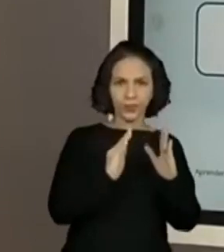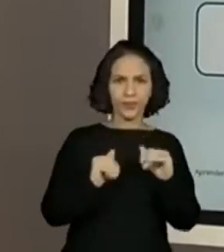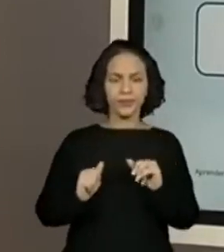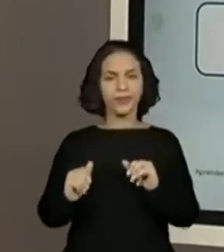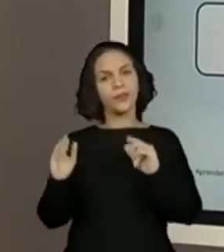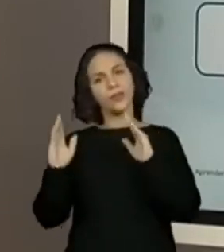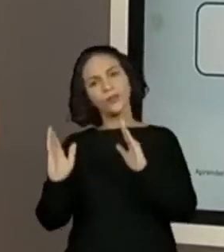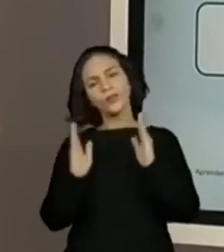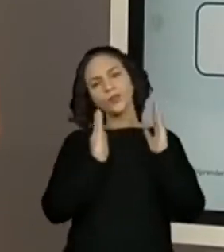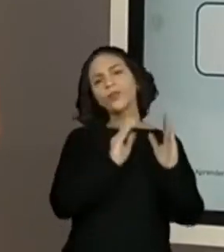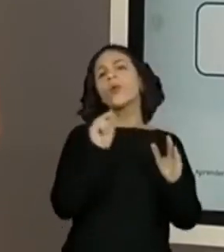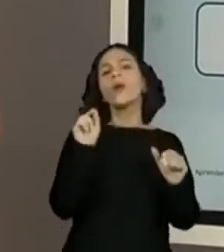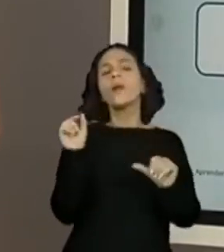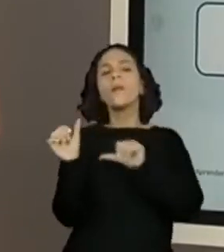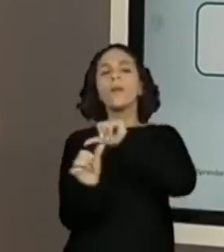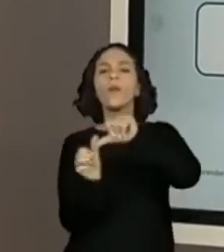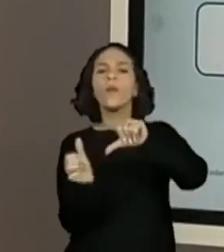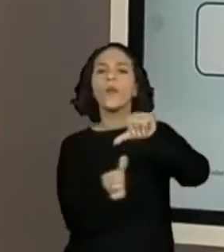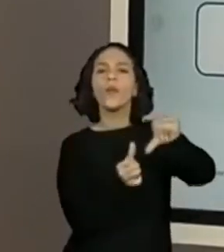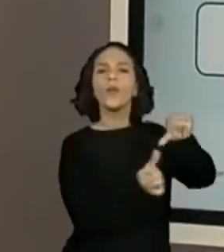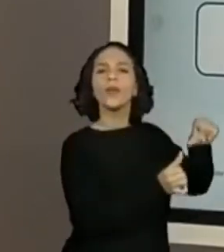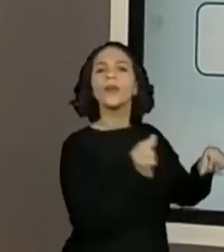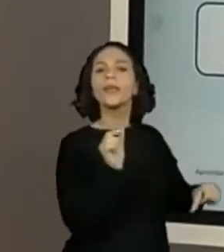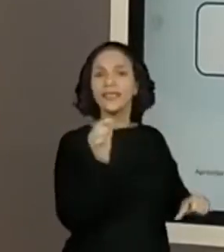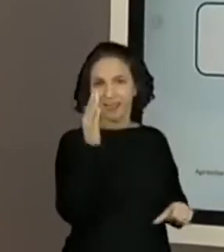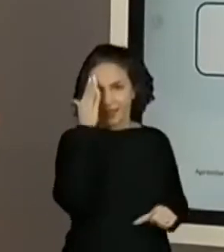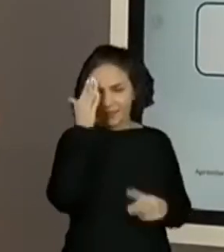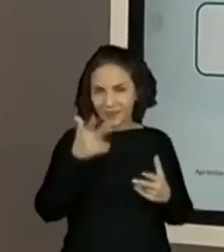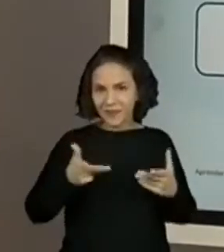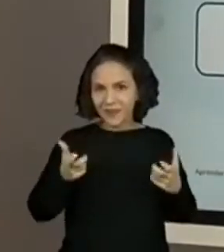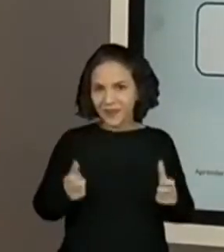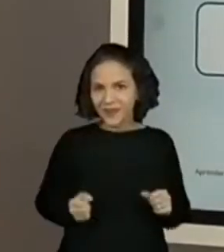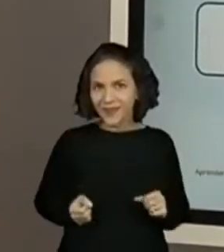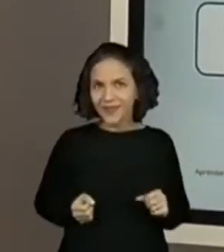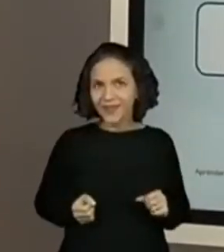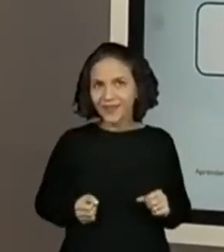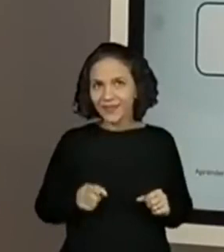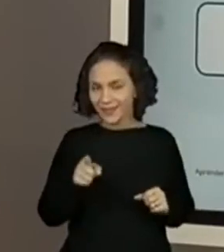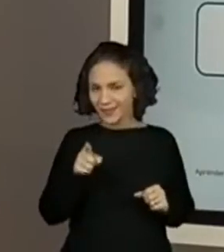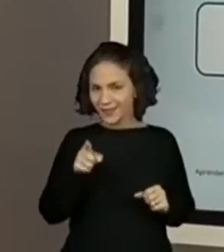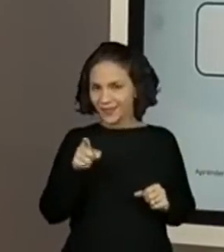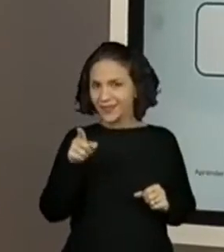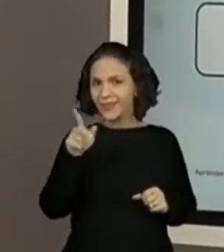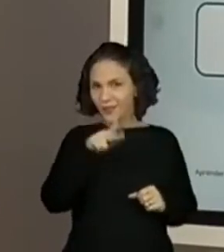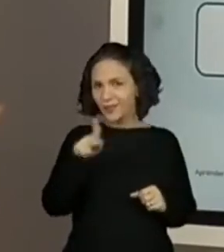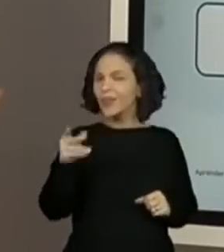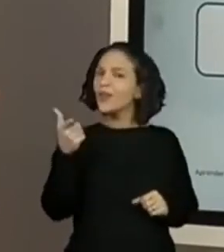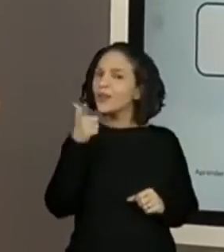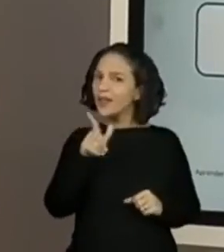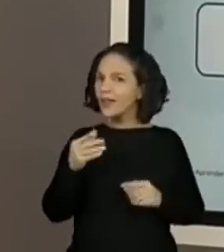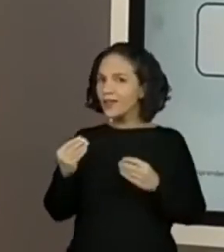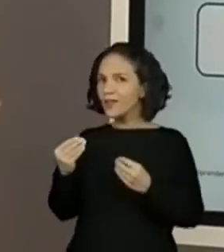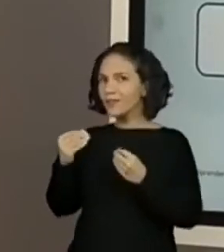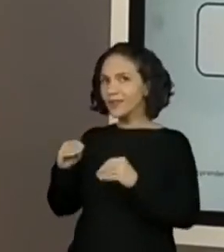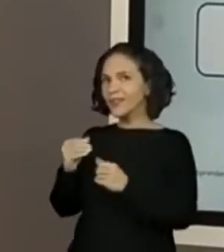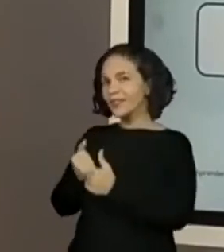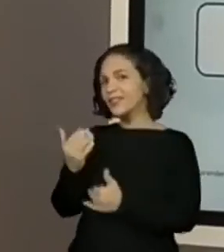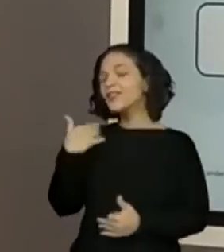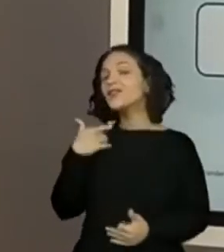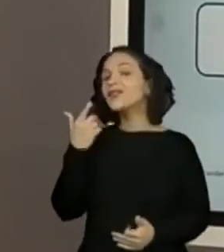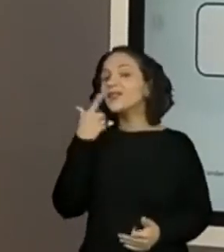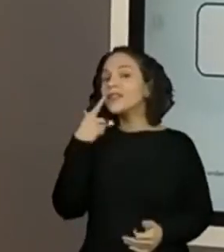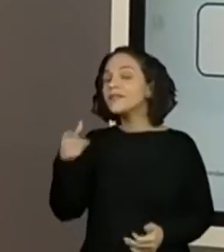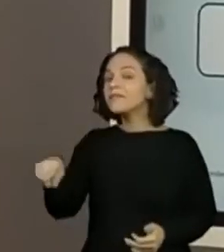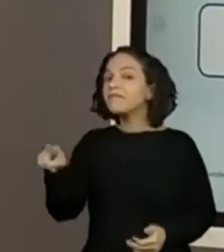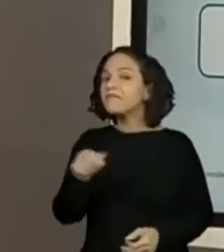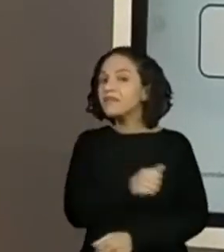modifica entre uma coluna e outra? Será que as professoras conseguem escrever aí no chat para mim? Que só para eu ver se os alunos, né, já